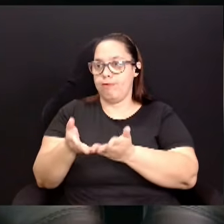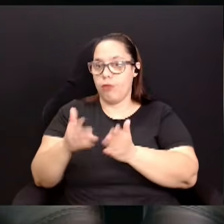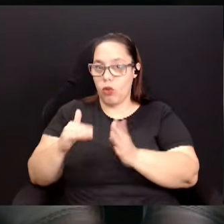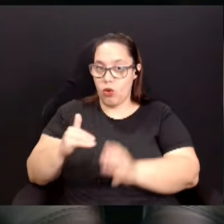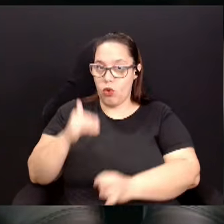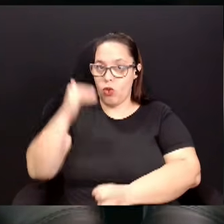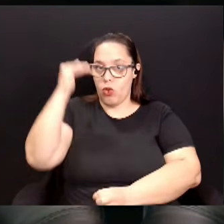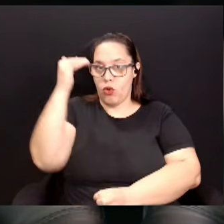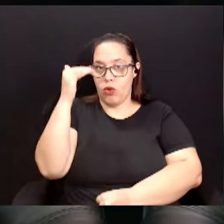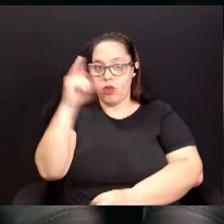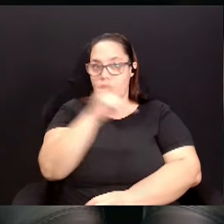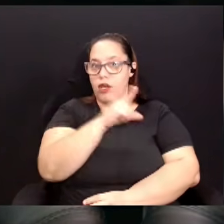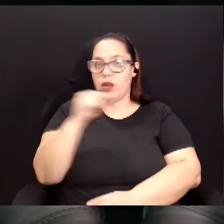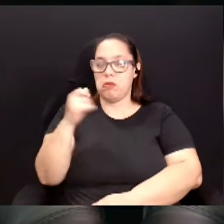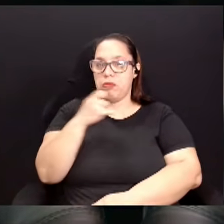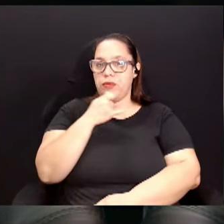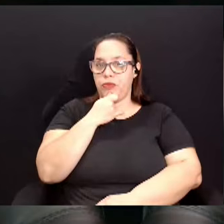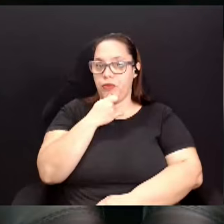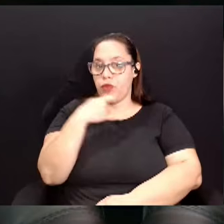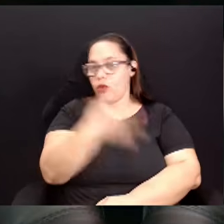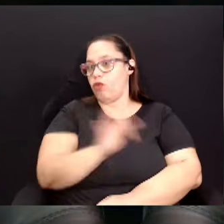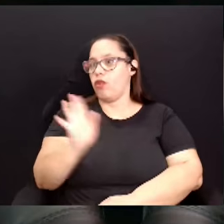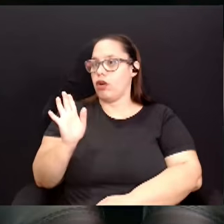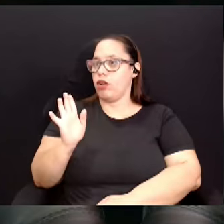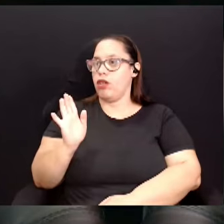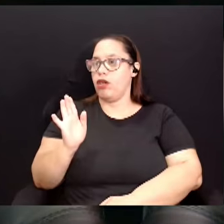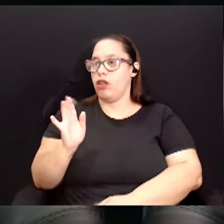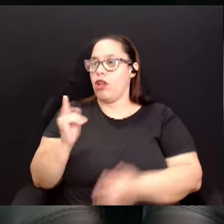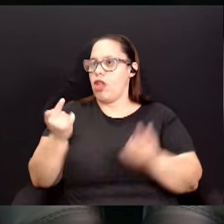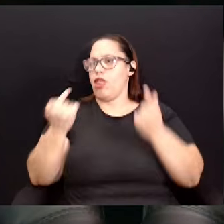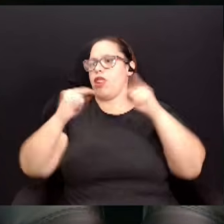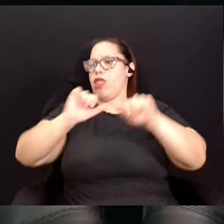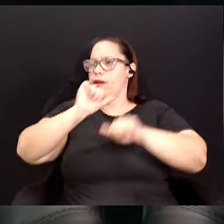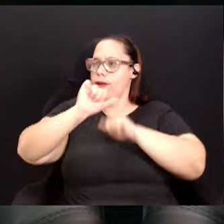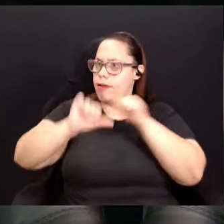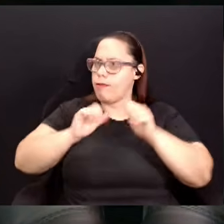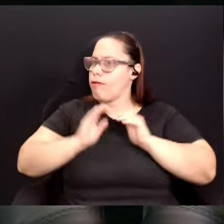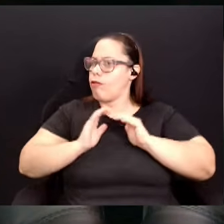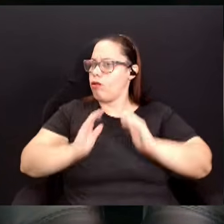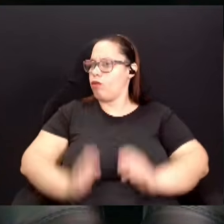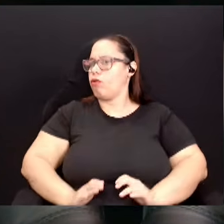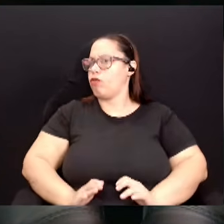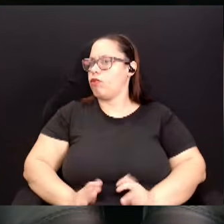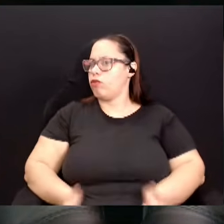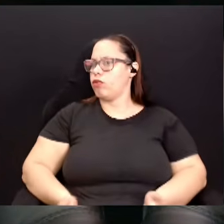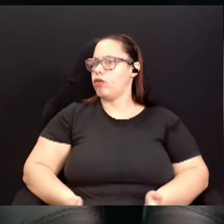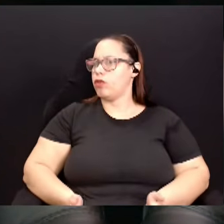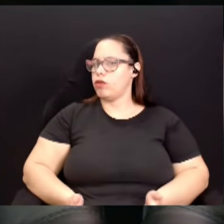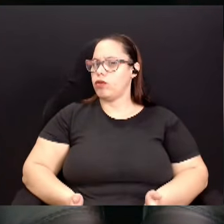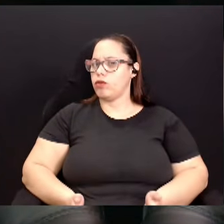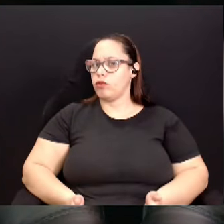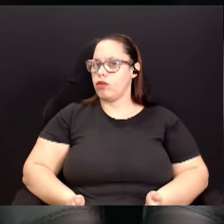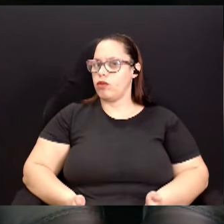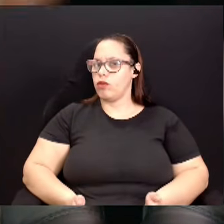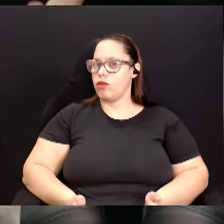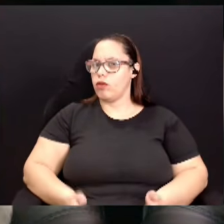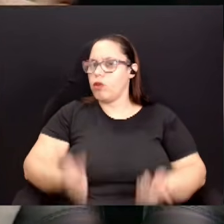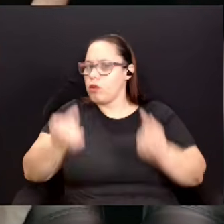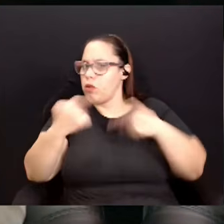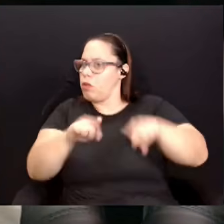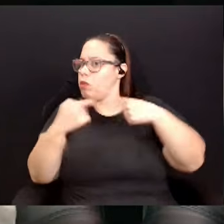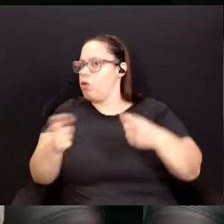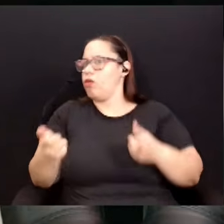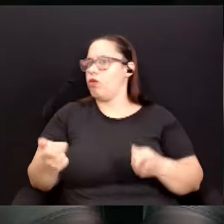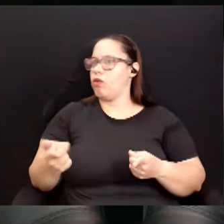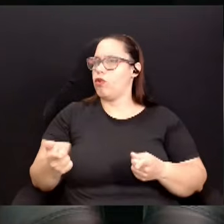embora magoado com você, porque você não provoca mudança de comportamento, você não provocou algo que deu uma